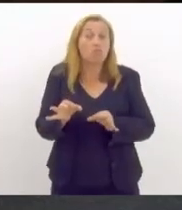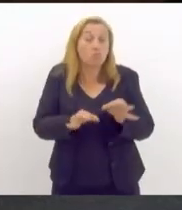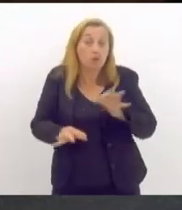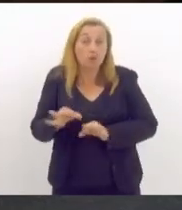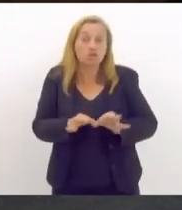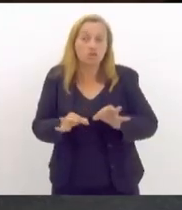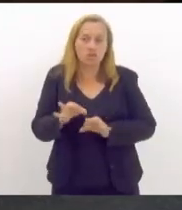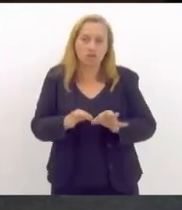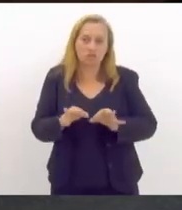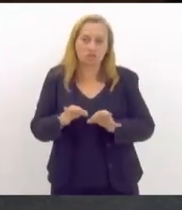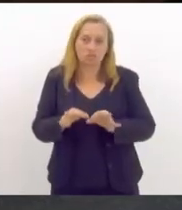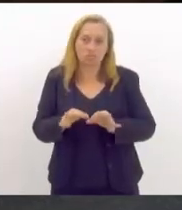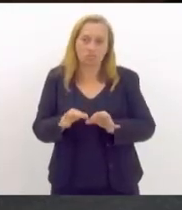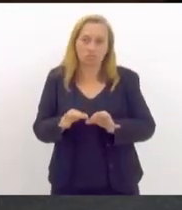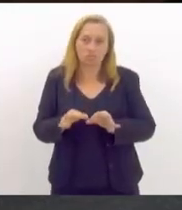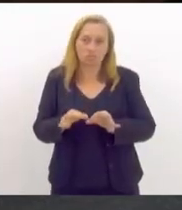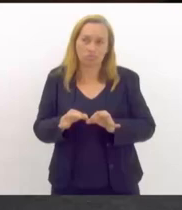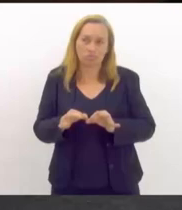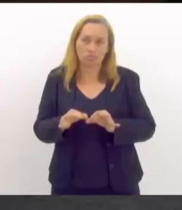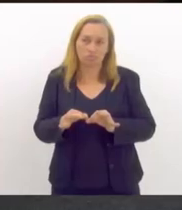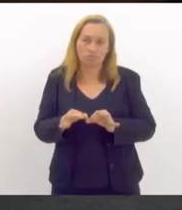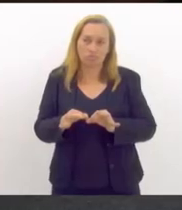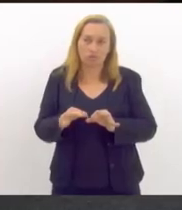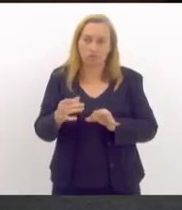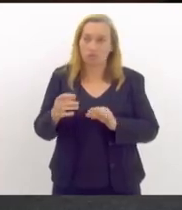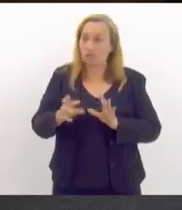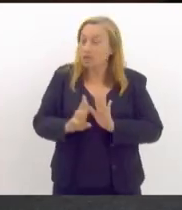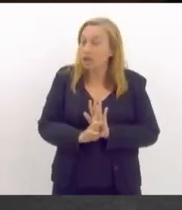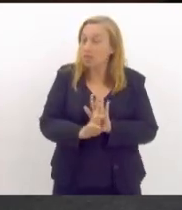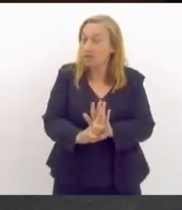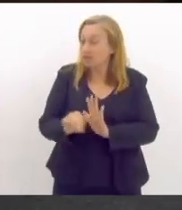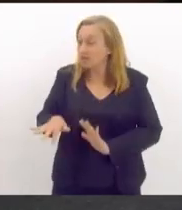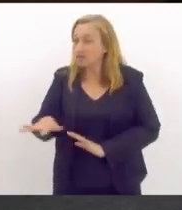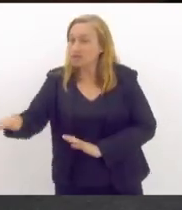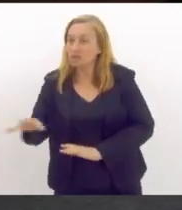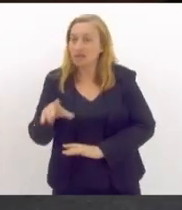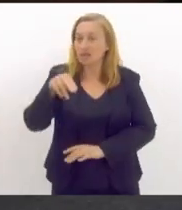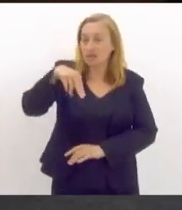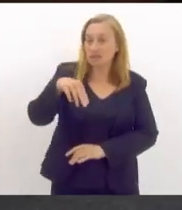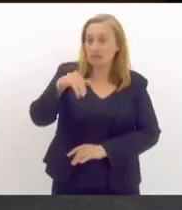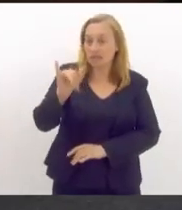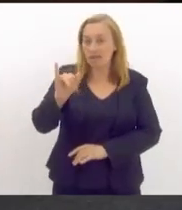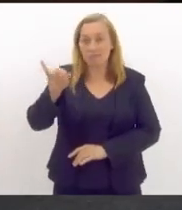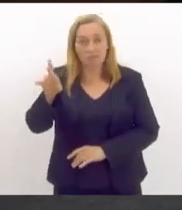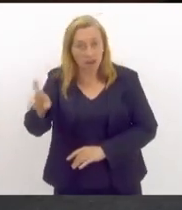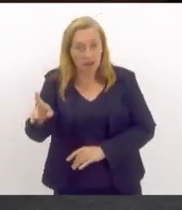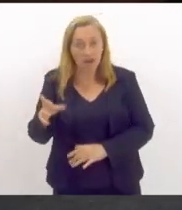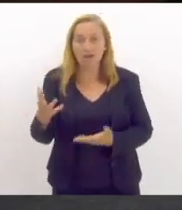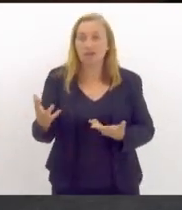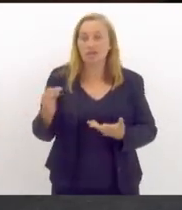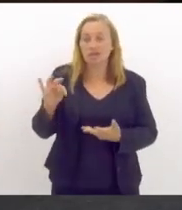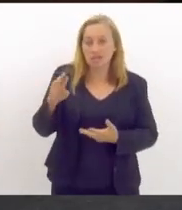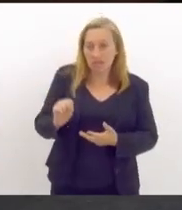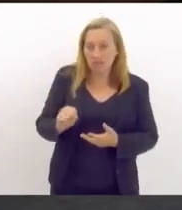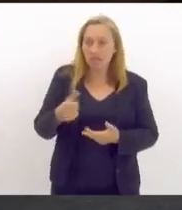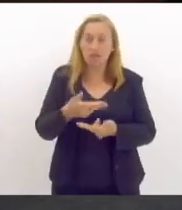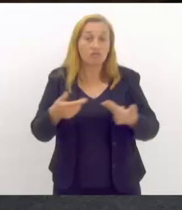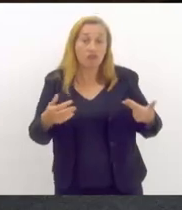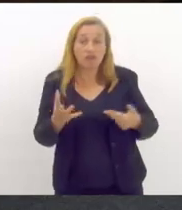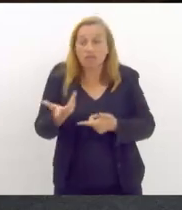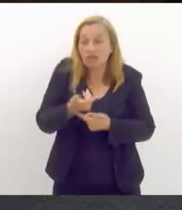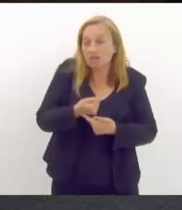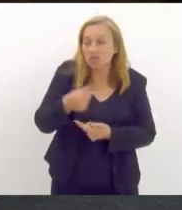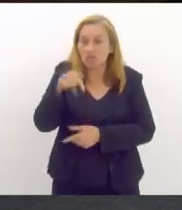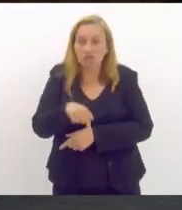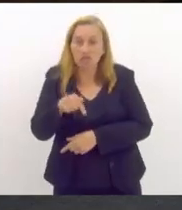do seu tamanho na sua comunidade do que você representa assim o Neymar e Santos o Vinícius Junior em São Gonçalo diversos artistas